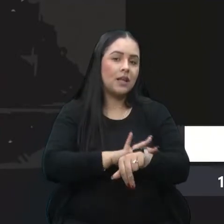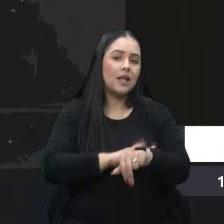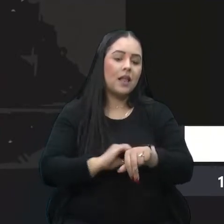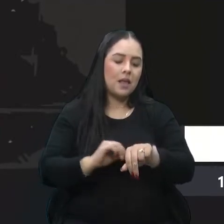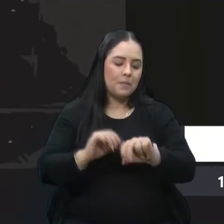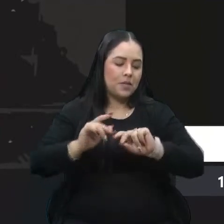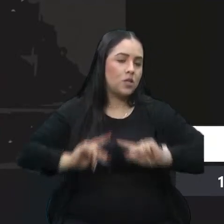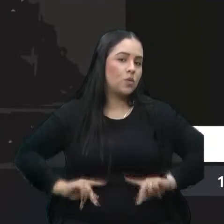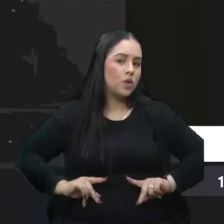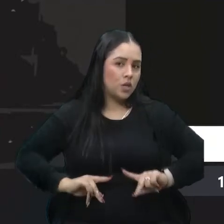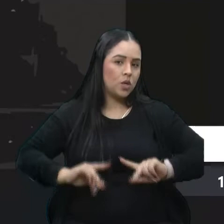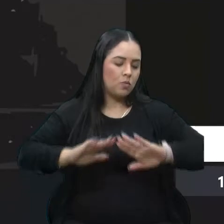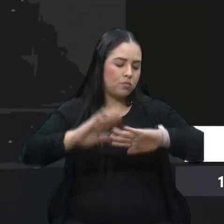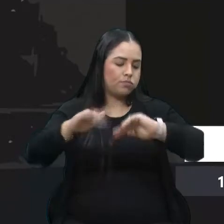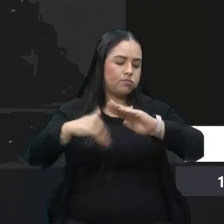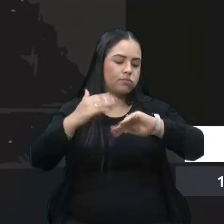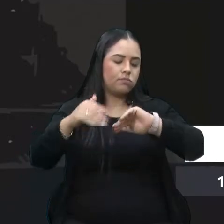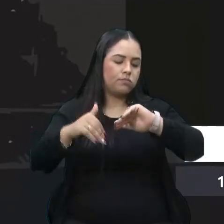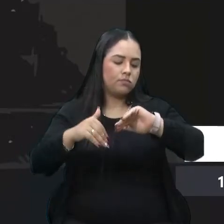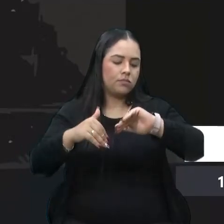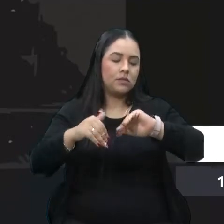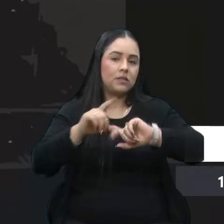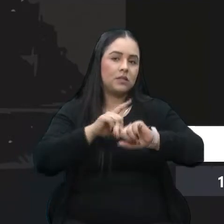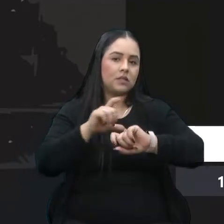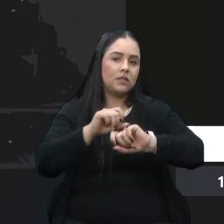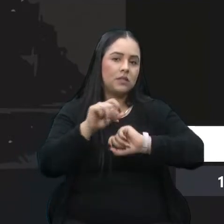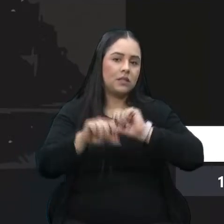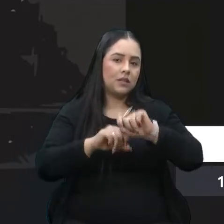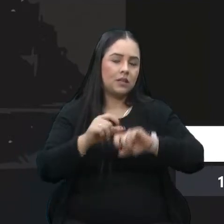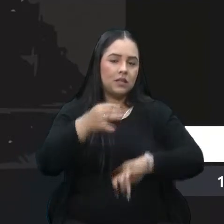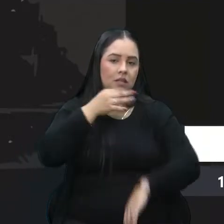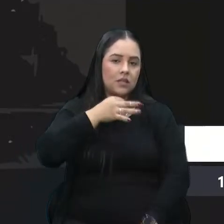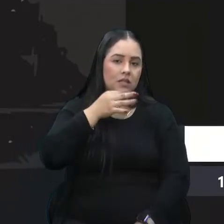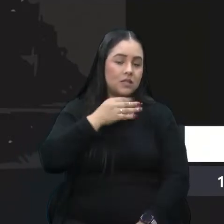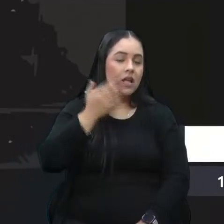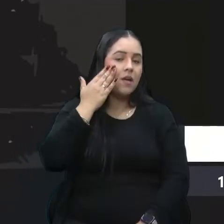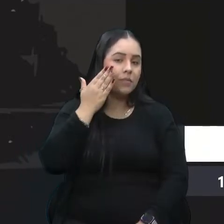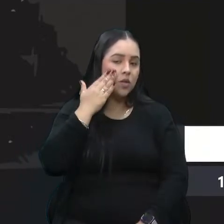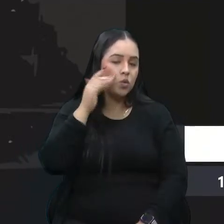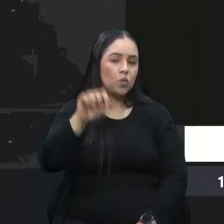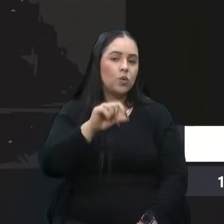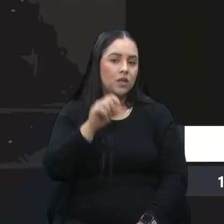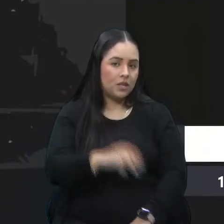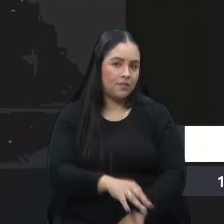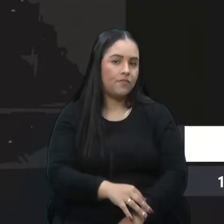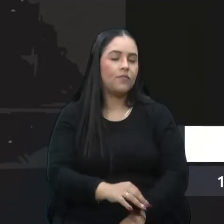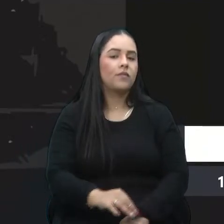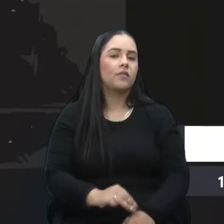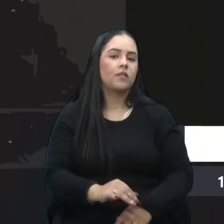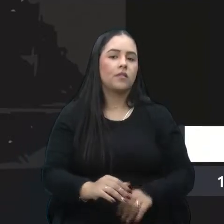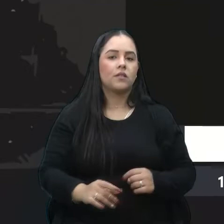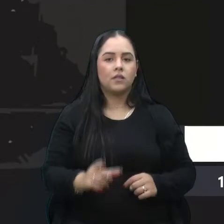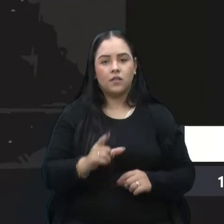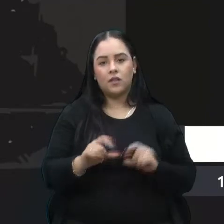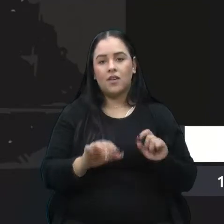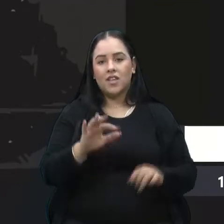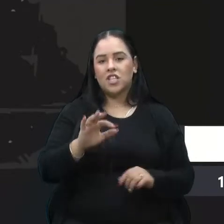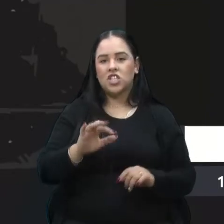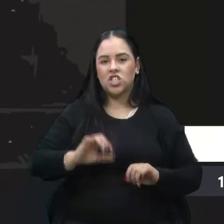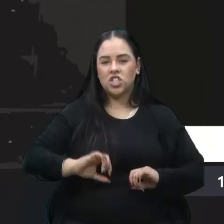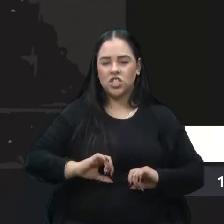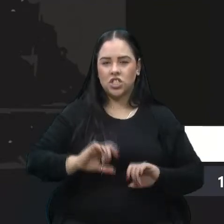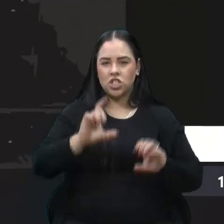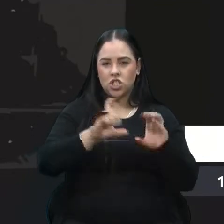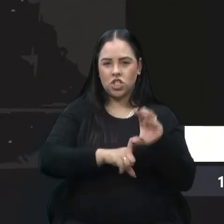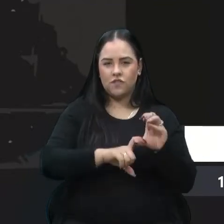o Fundo da Previdência Social de Caxias do Sul, sabendo que a dívida que o FAPS tem é de quando ele